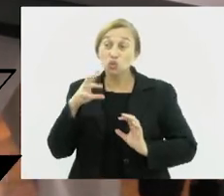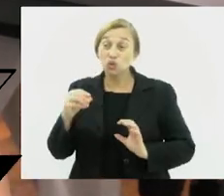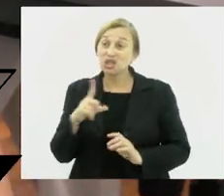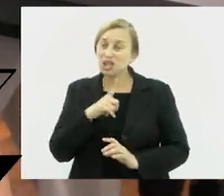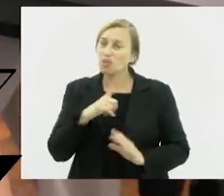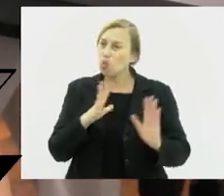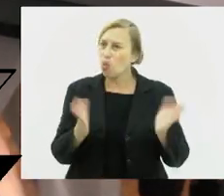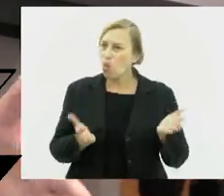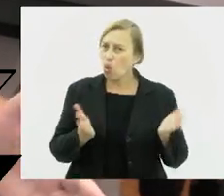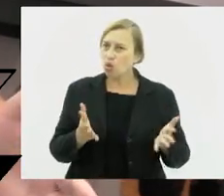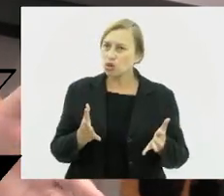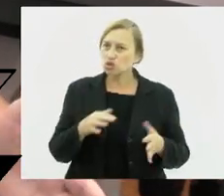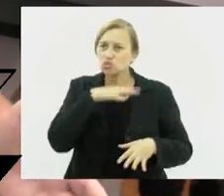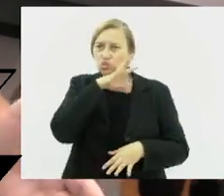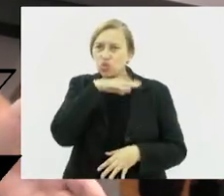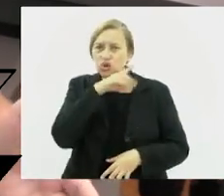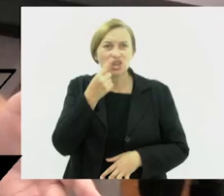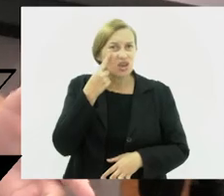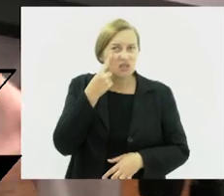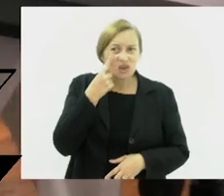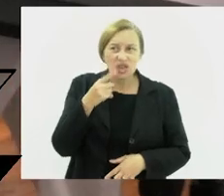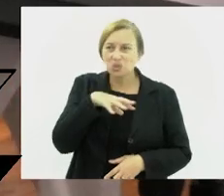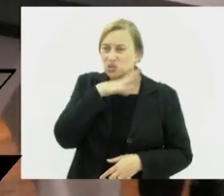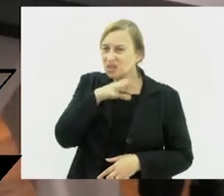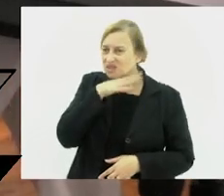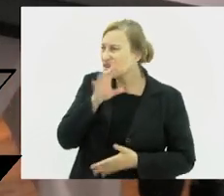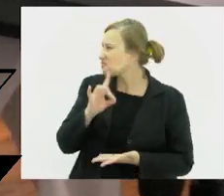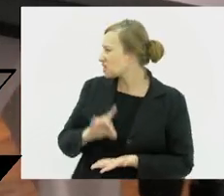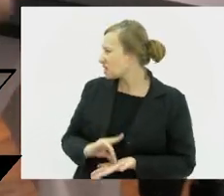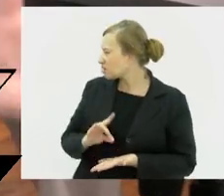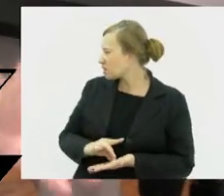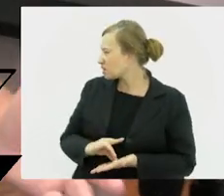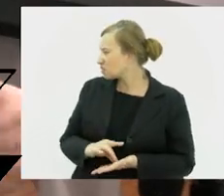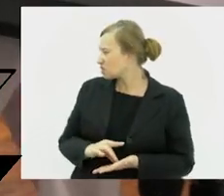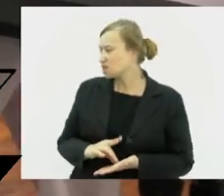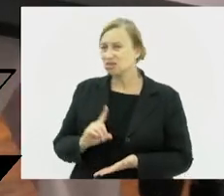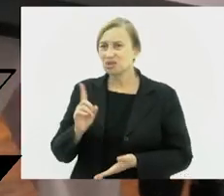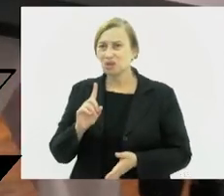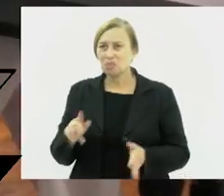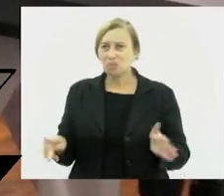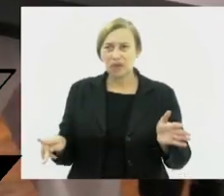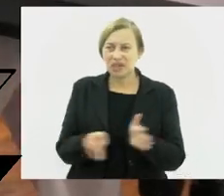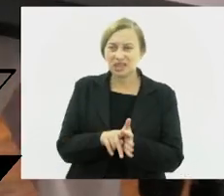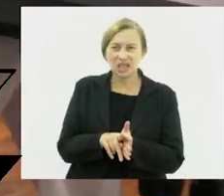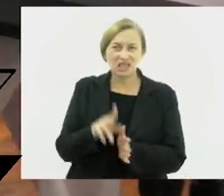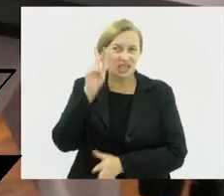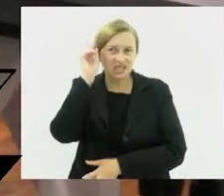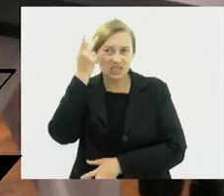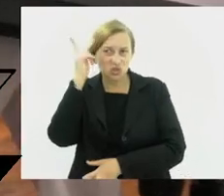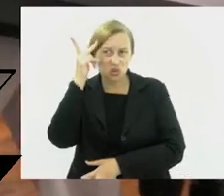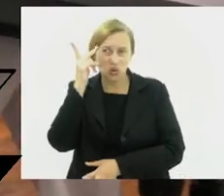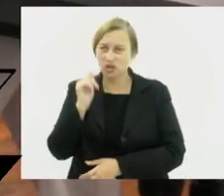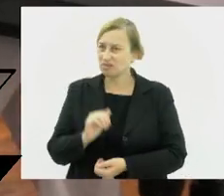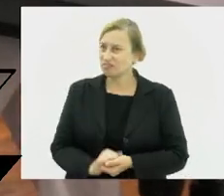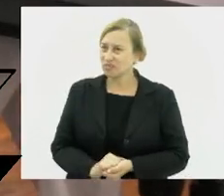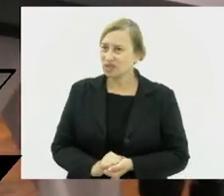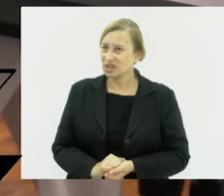esses animais, a gente vê que esses animais realmente eles não fazem parte mais dessa história, eles não são